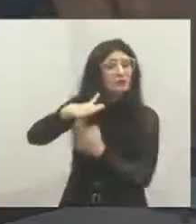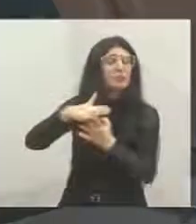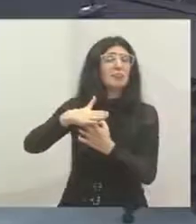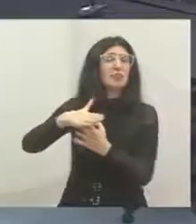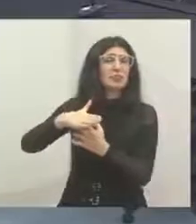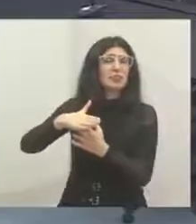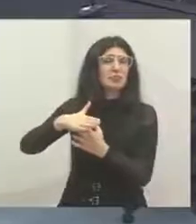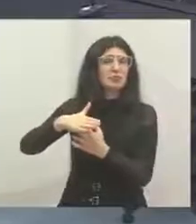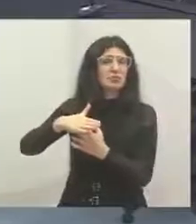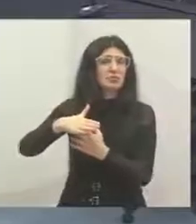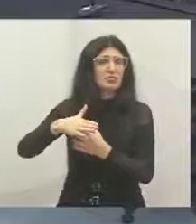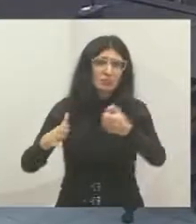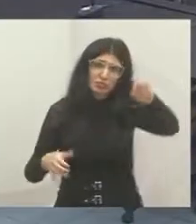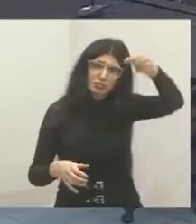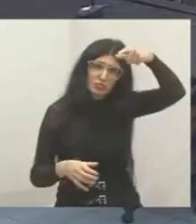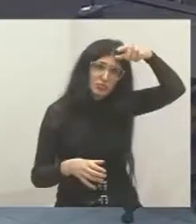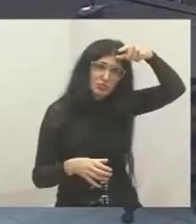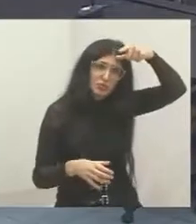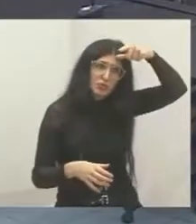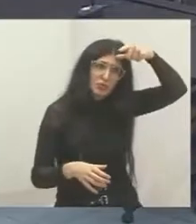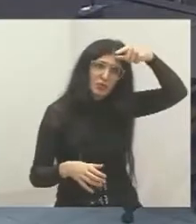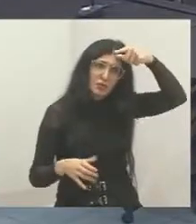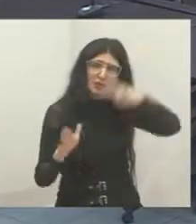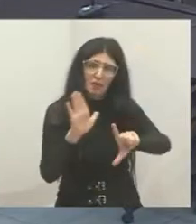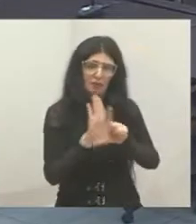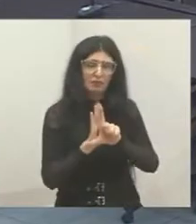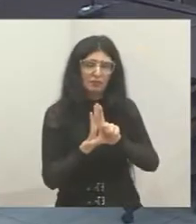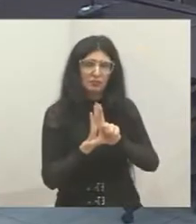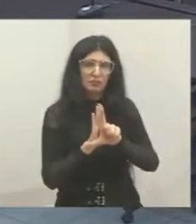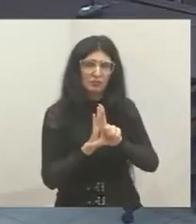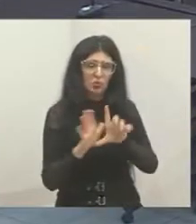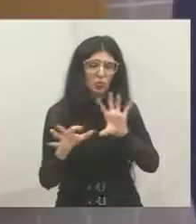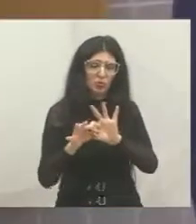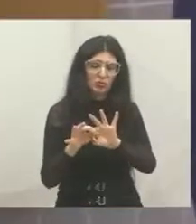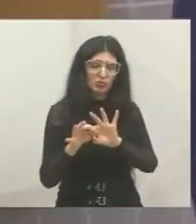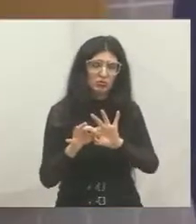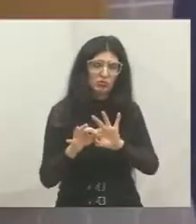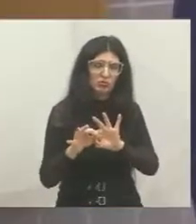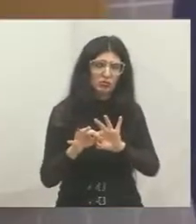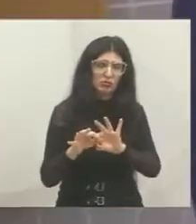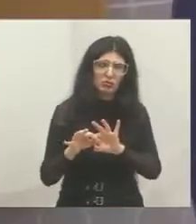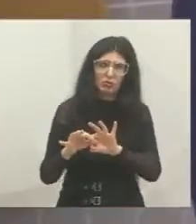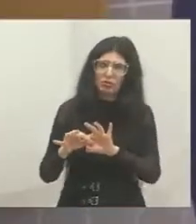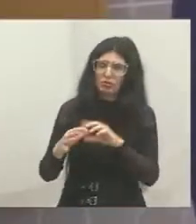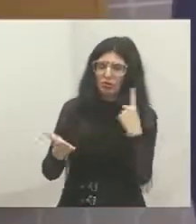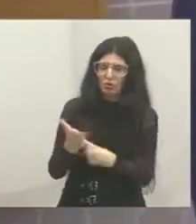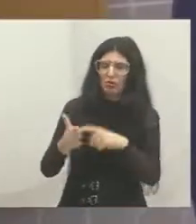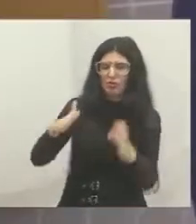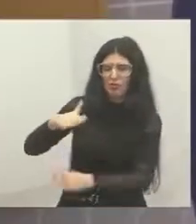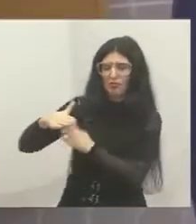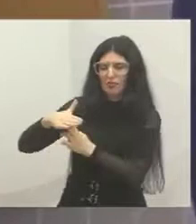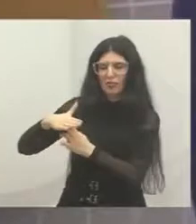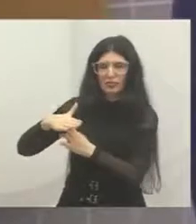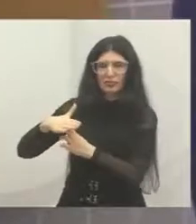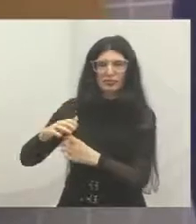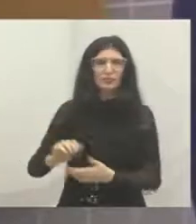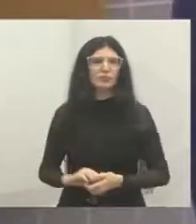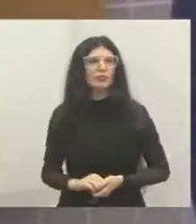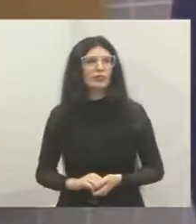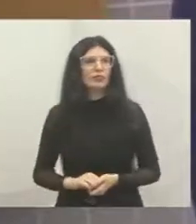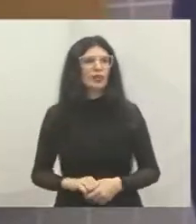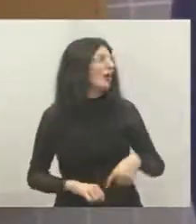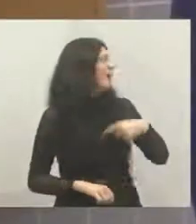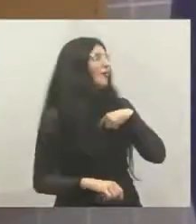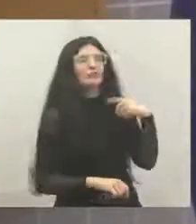internautas? Não, podemos passar para a próxima? Eu só quero deixar claro, o o senhor colocou aqui, que a forma que eu coloquei aqui, eu não afirmei